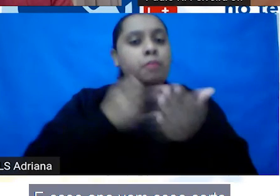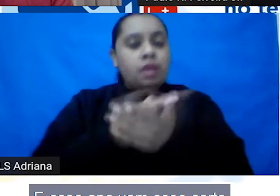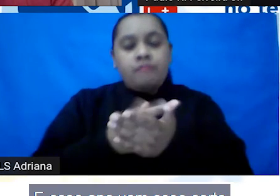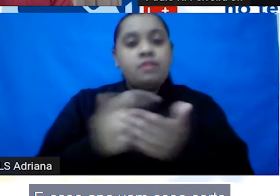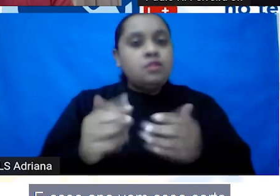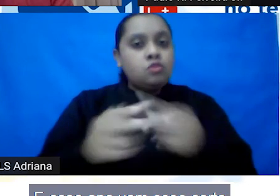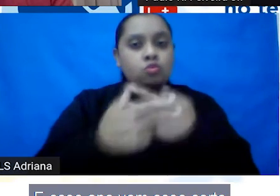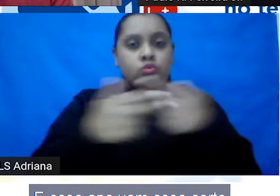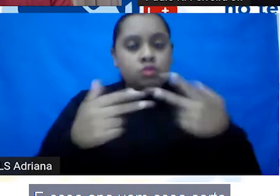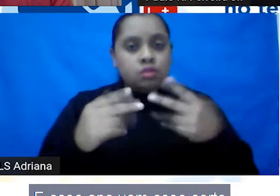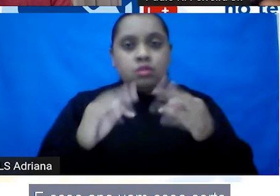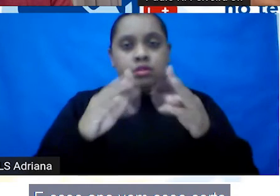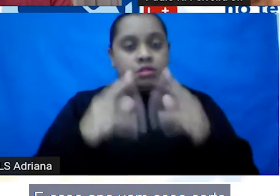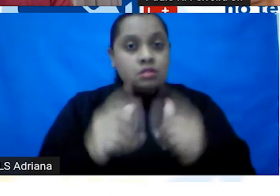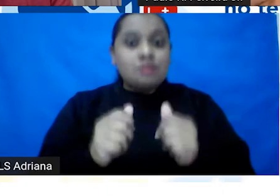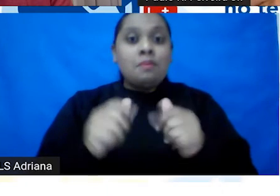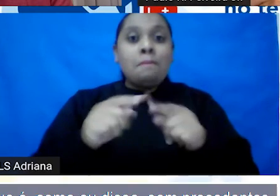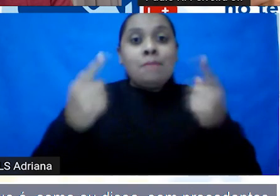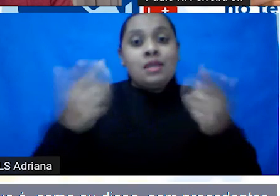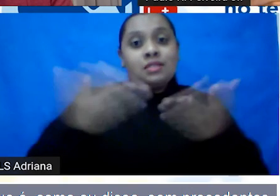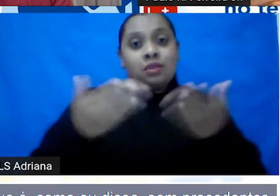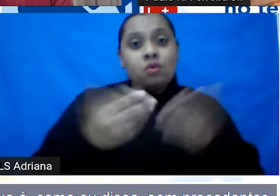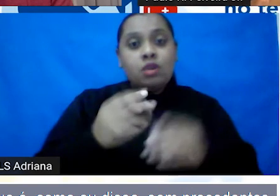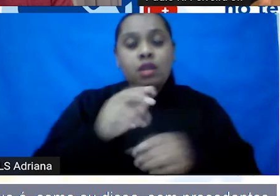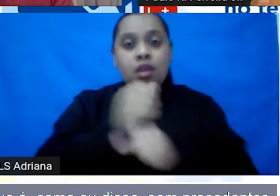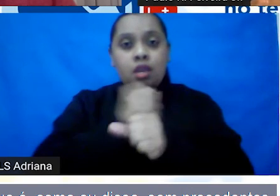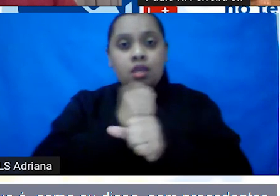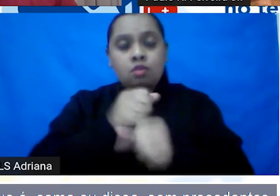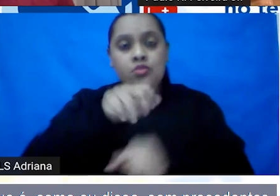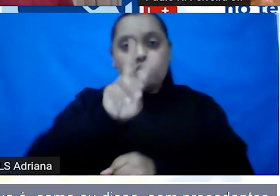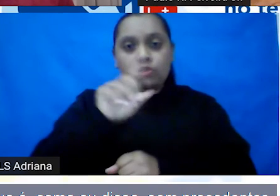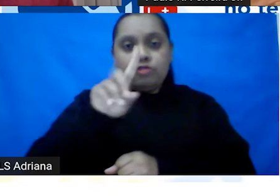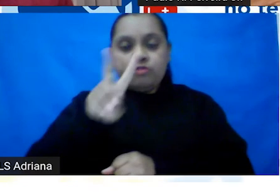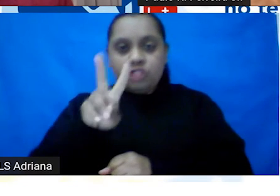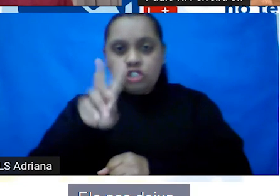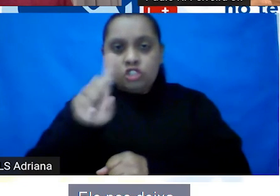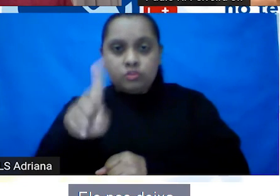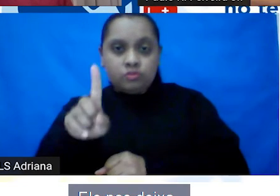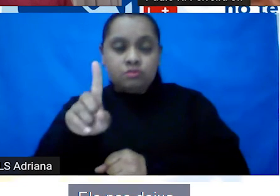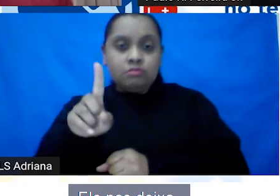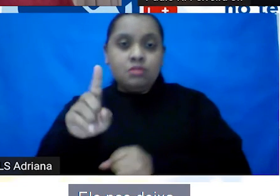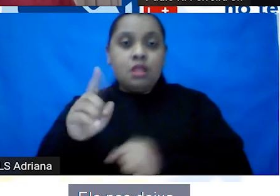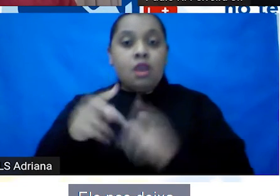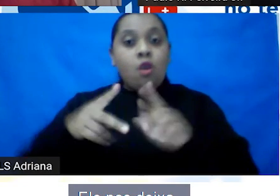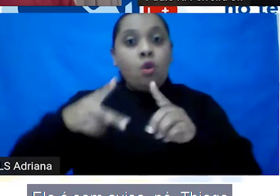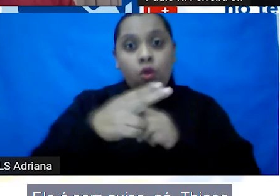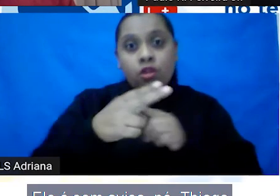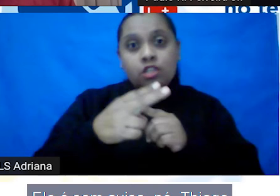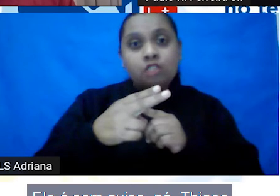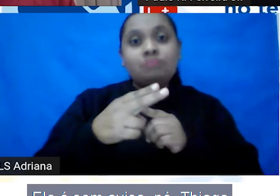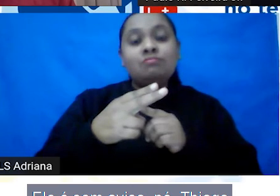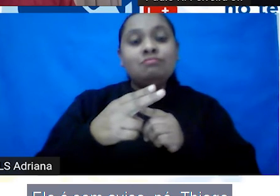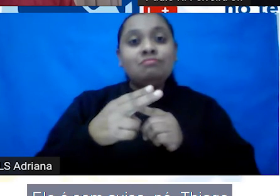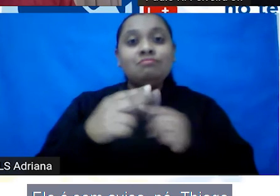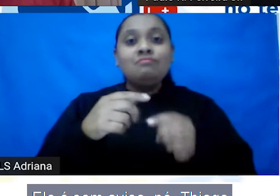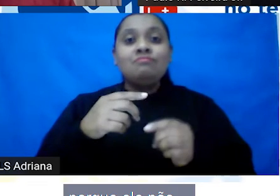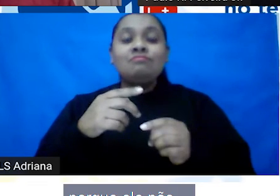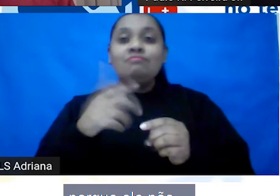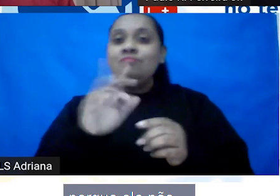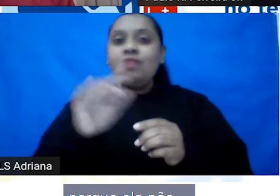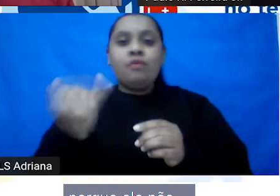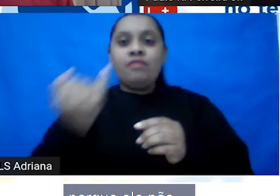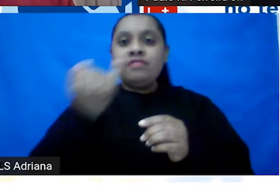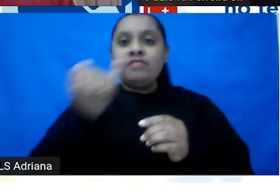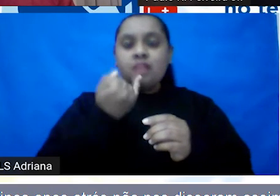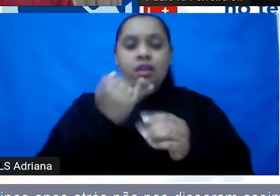e esse ano vem esse corte que é como eu disse sem precedentes ele ele nos deixa ele é sem aviso